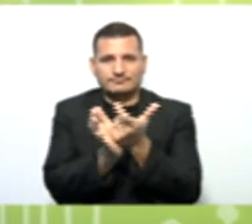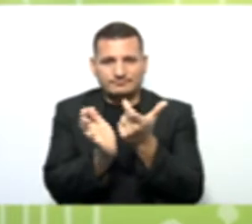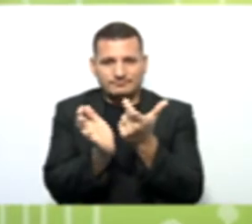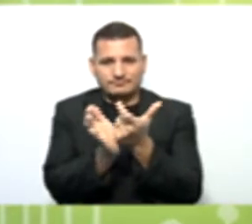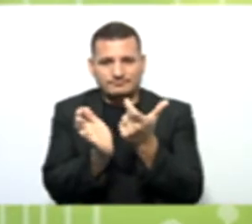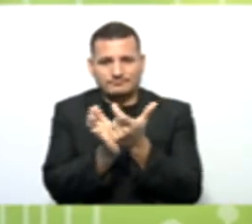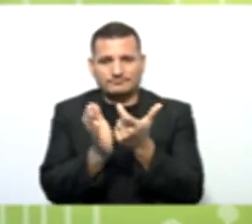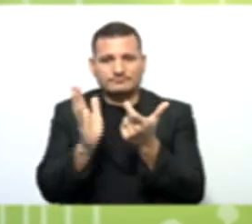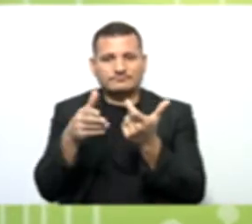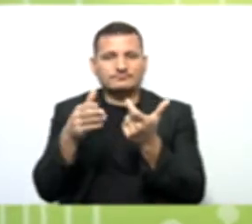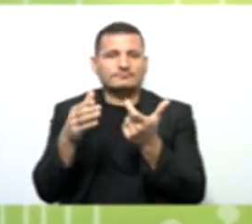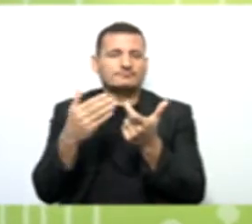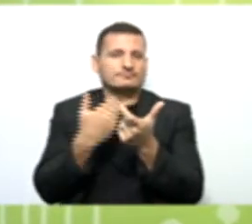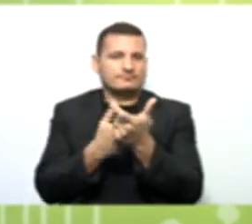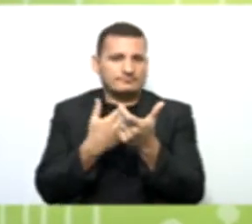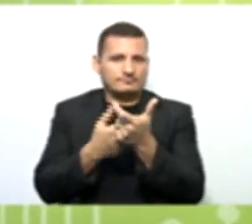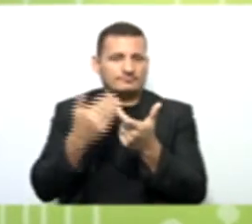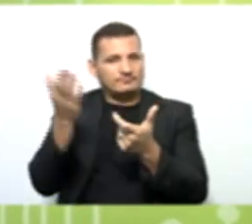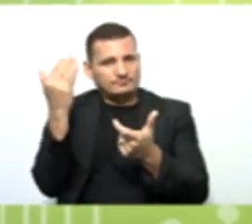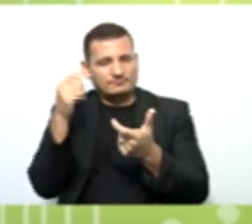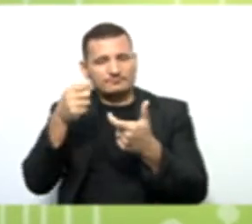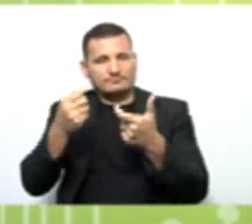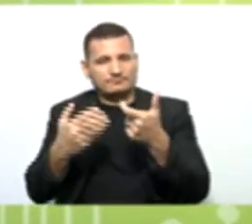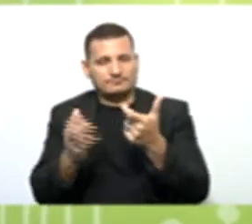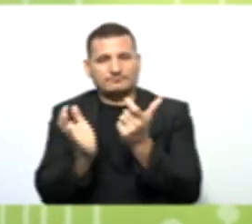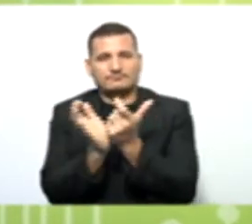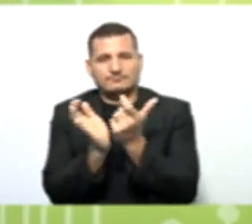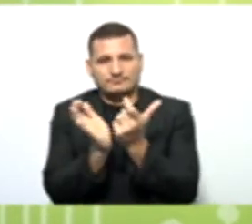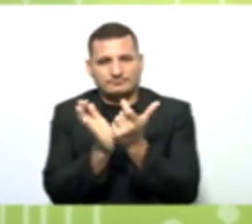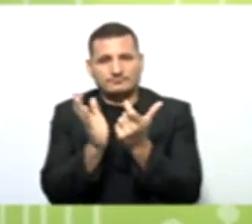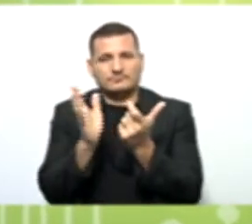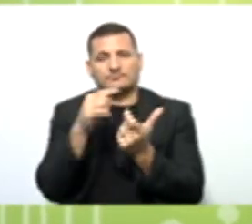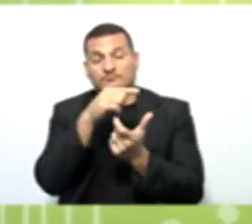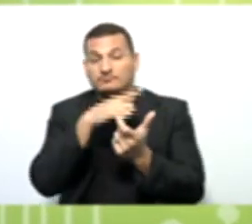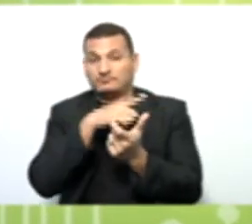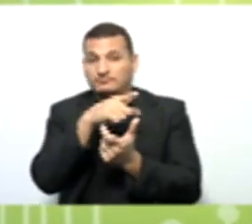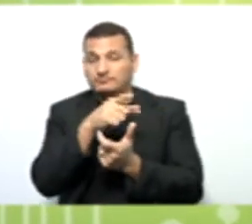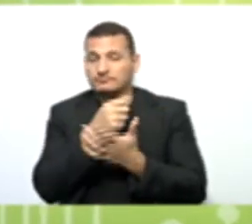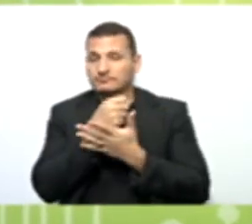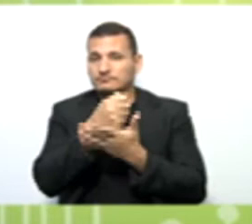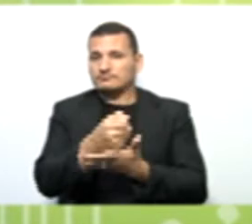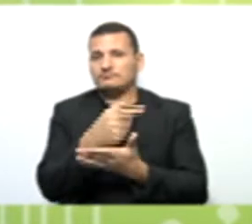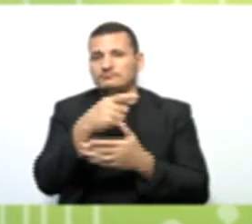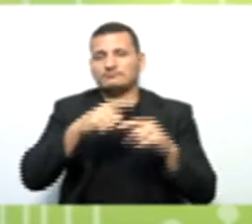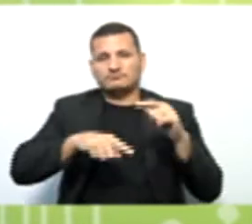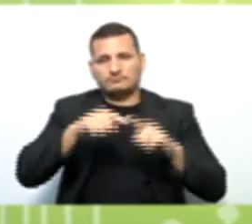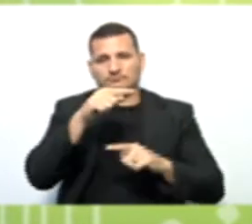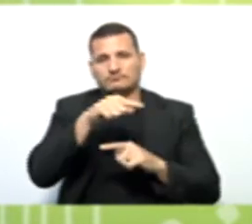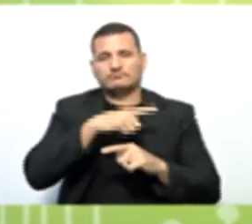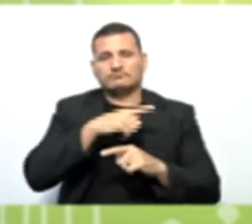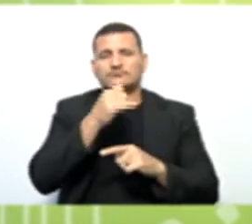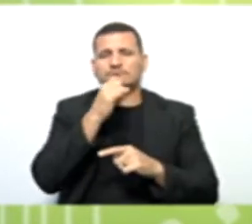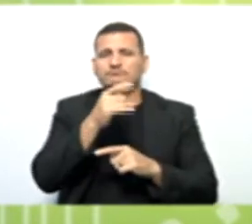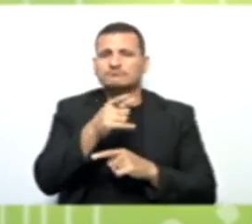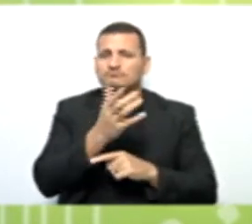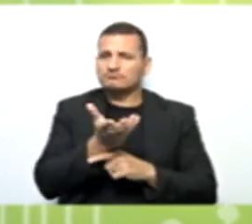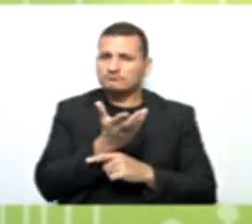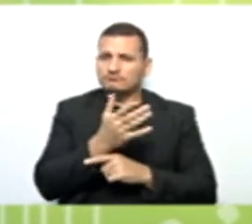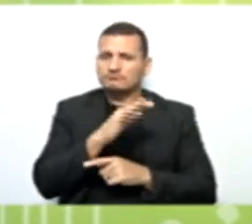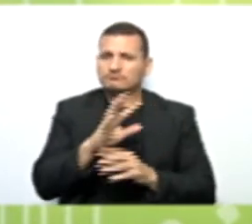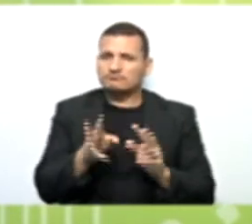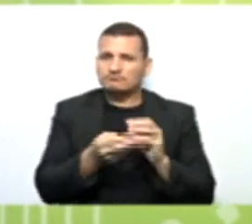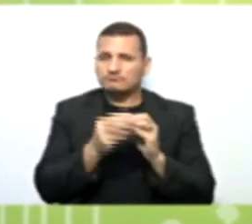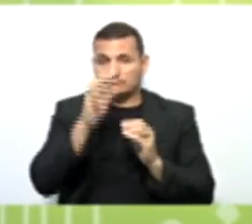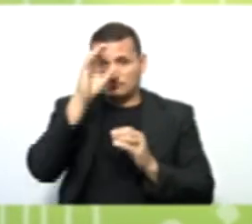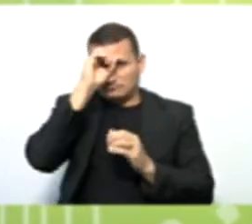explicação bem detalhada desse conceito. Nós temos um material de apoio lá para vocês, caso vocês queiram complementar e